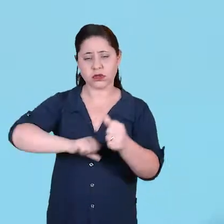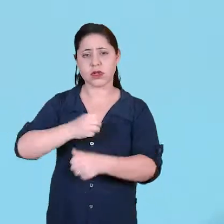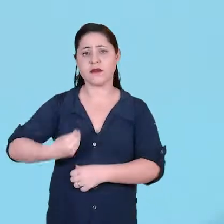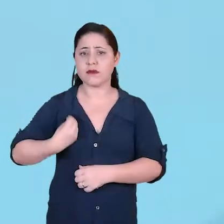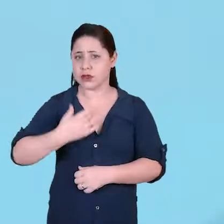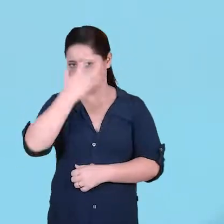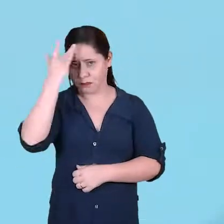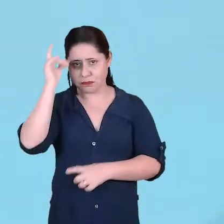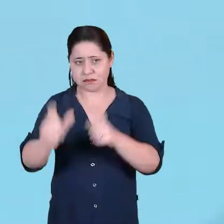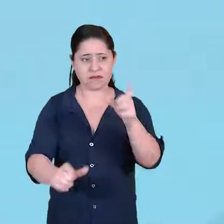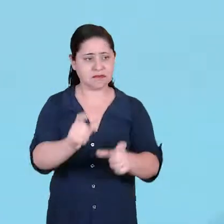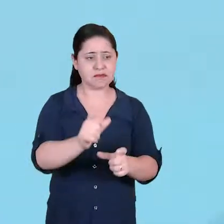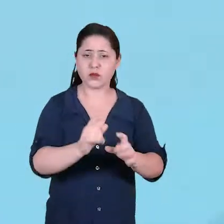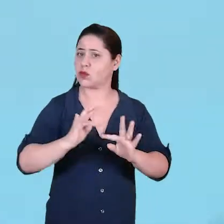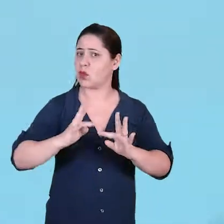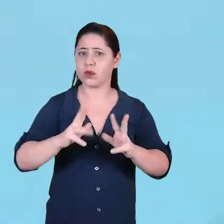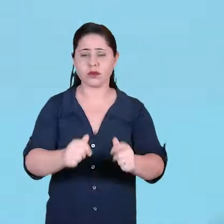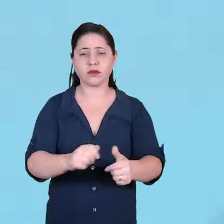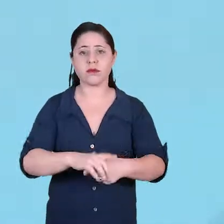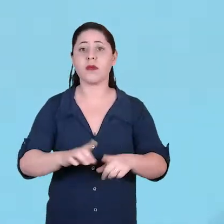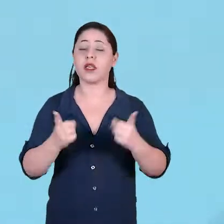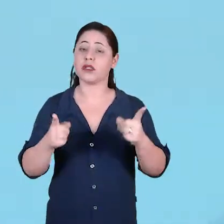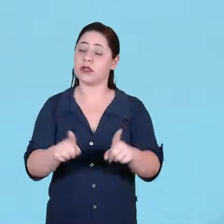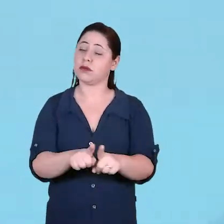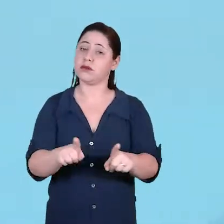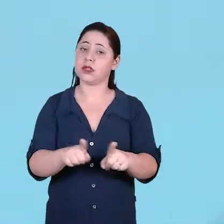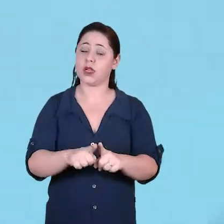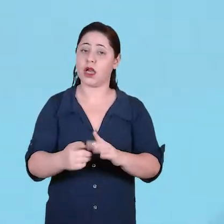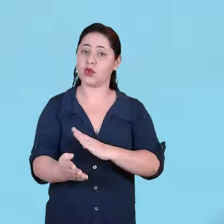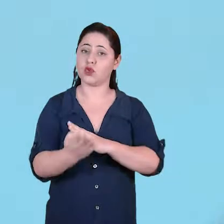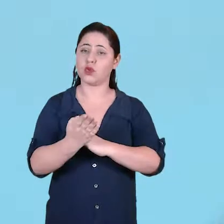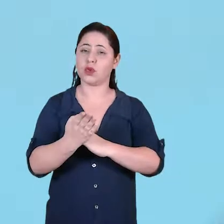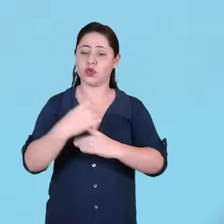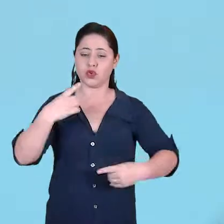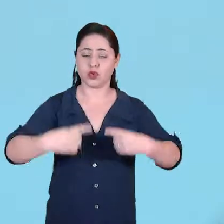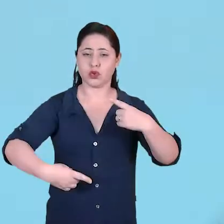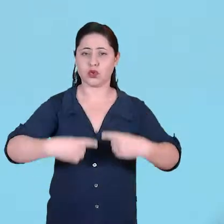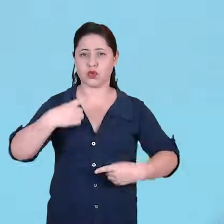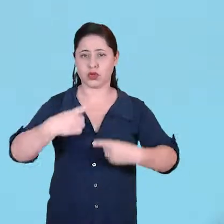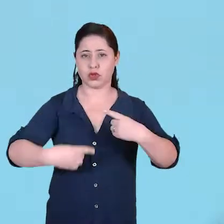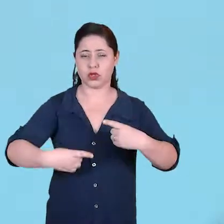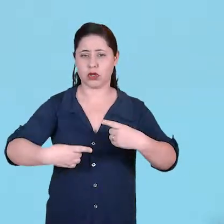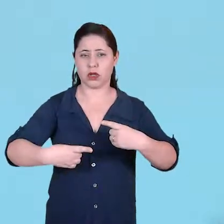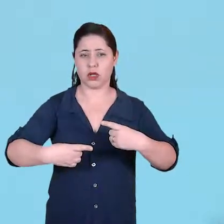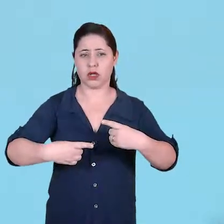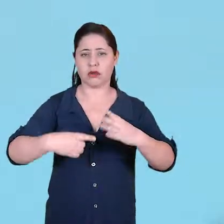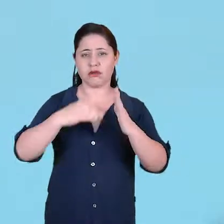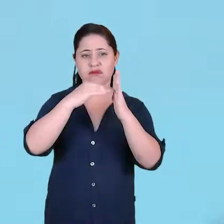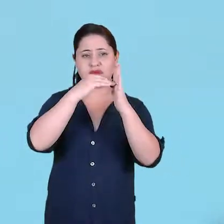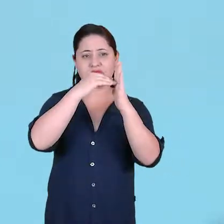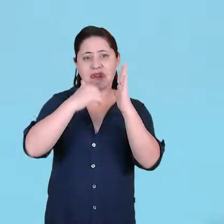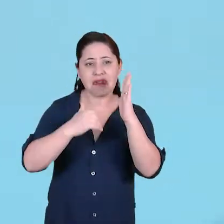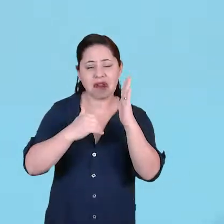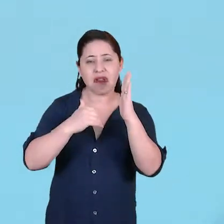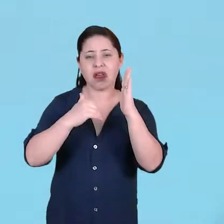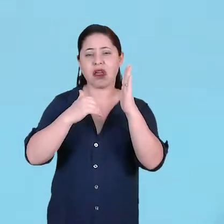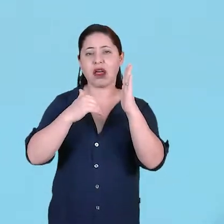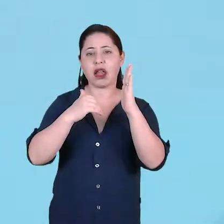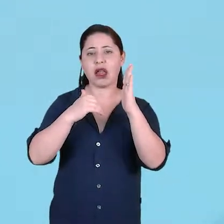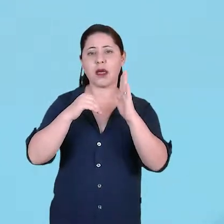pessoas, mas principalmente que nos ajudou a debater sobre o tão propalado déficit da Previdência,